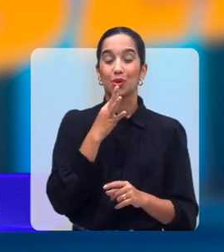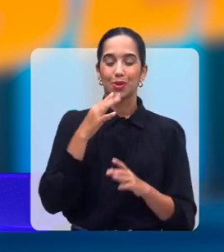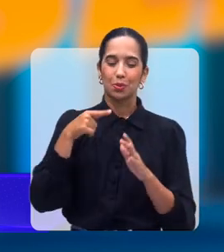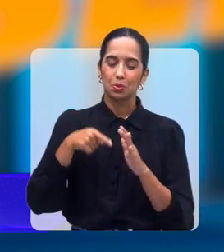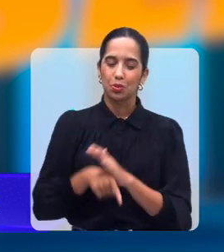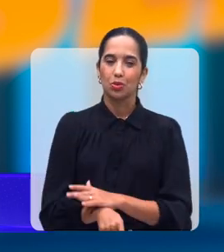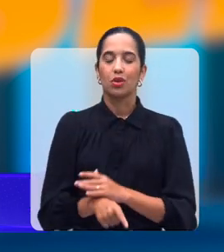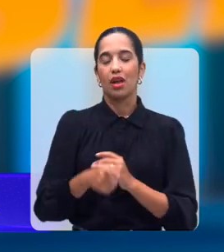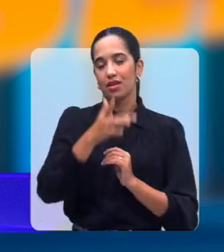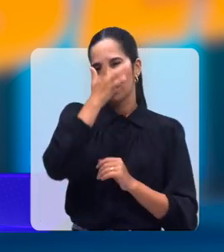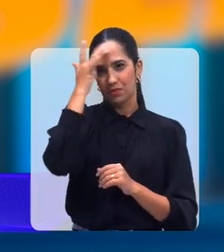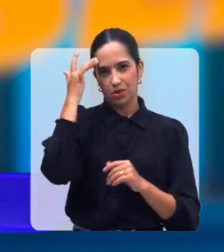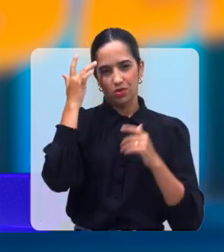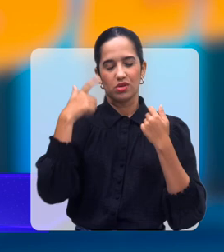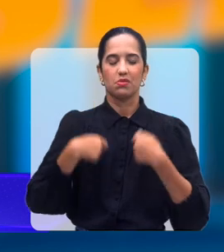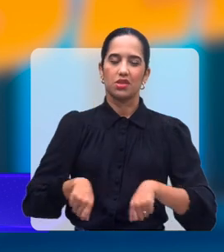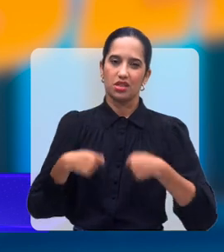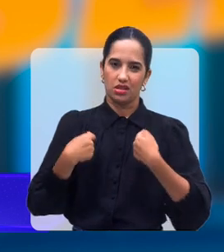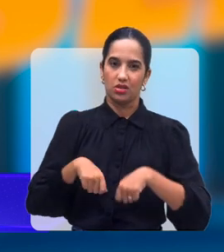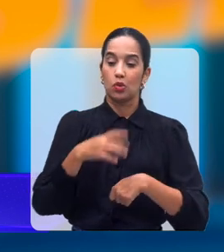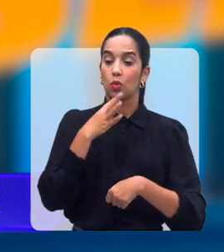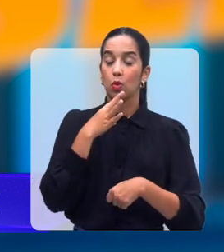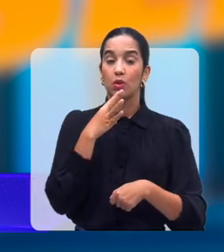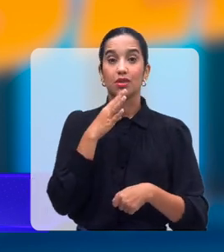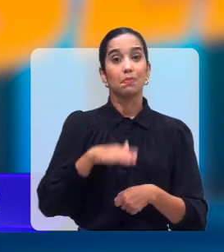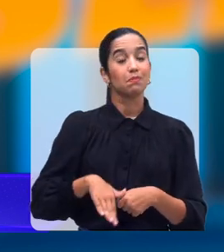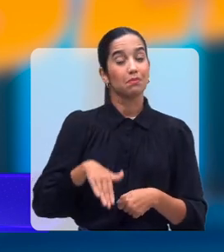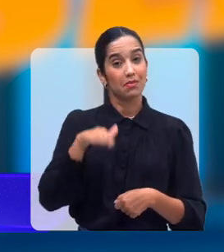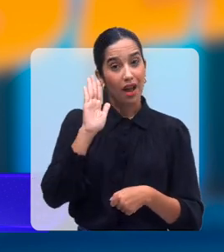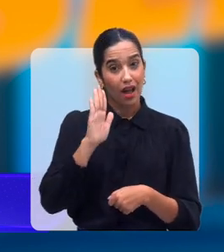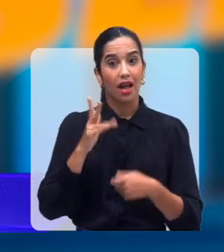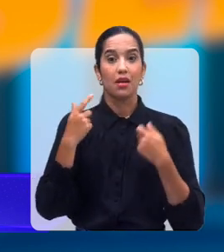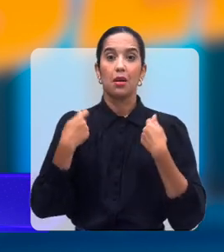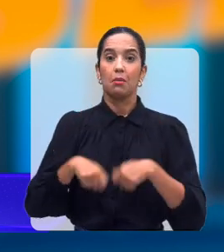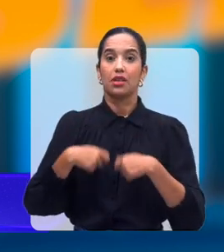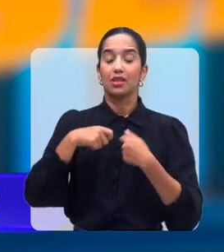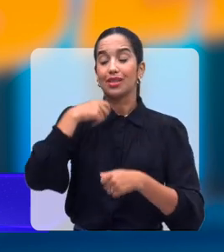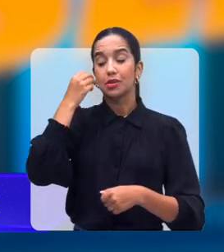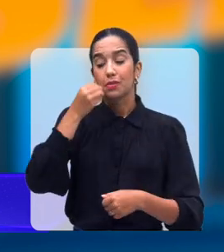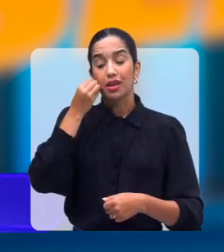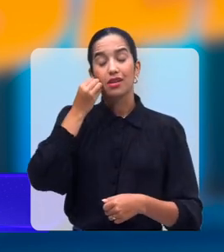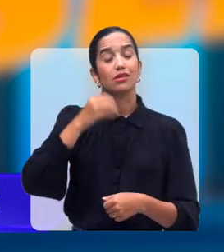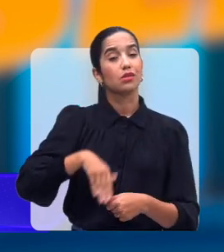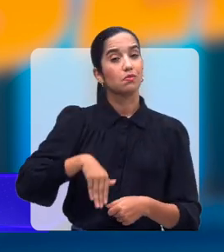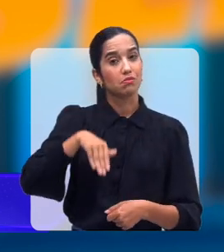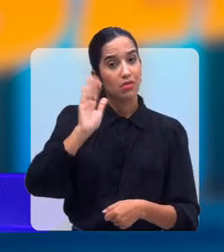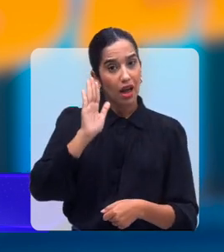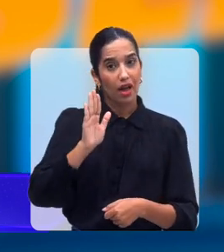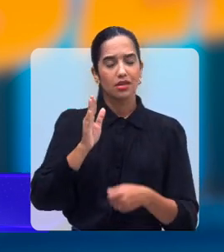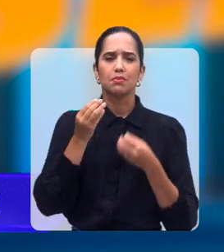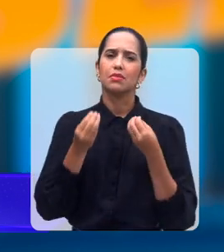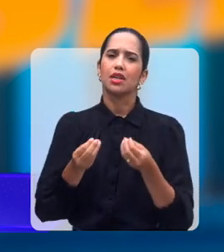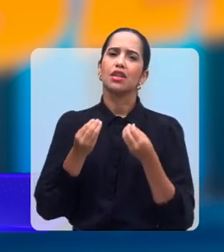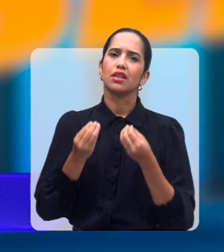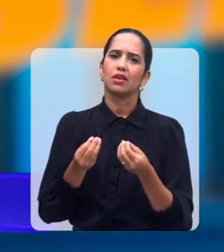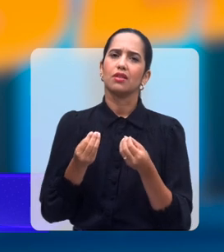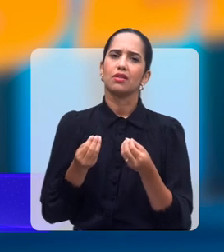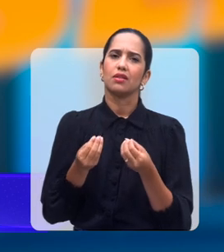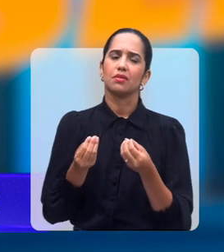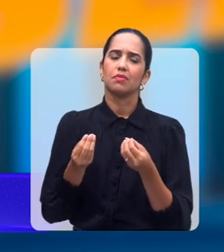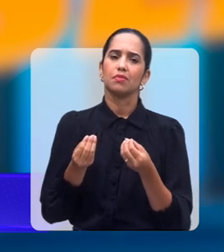Então, as pessoas precisam conhecer mais, precisam vivenciar mais as situações para poder quebrar